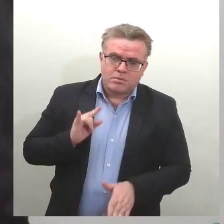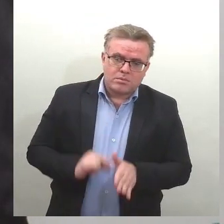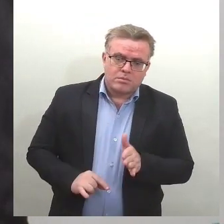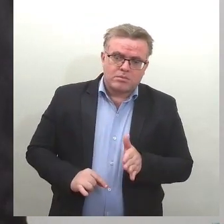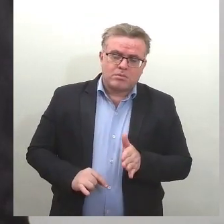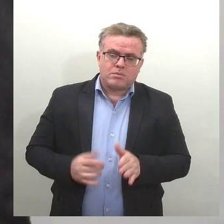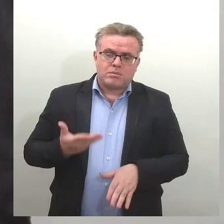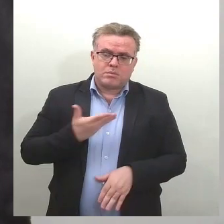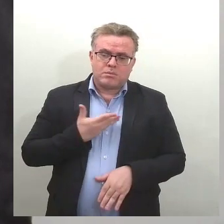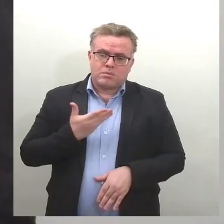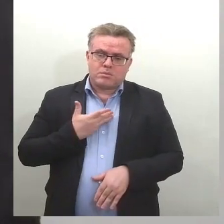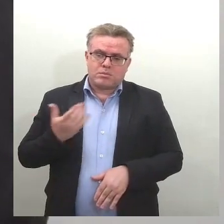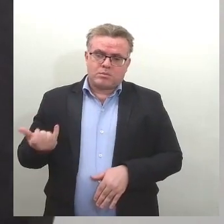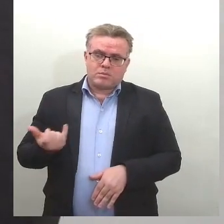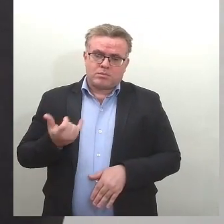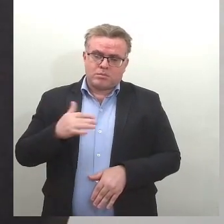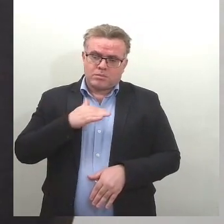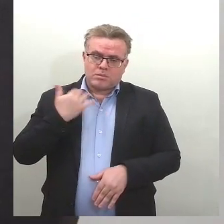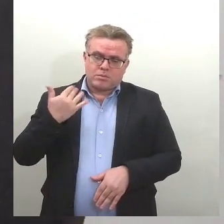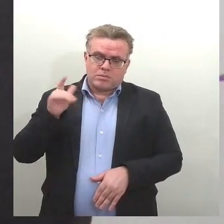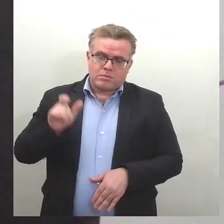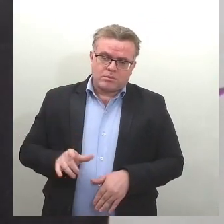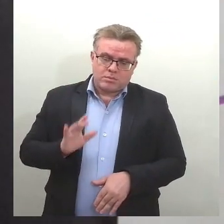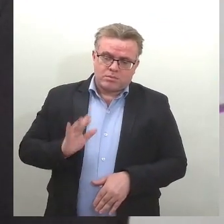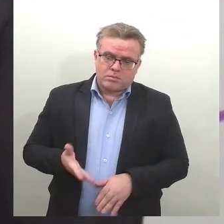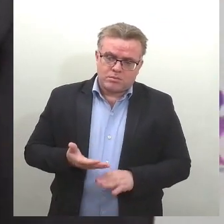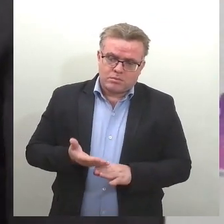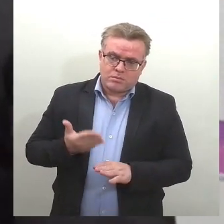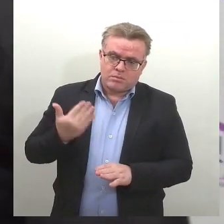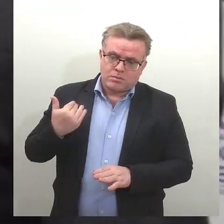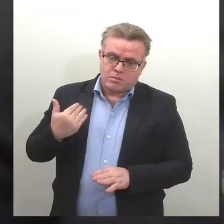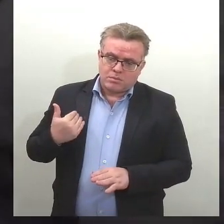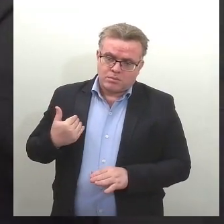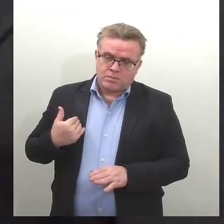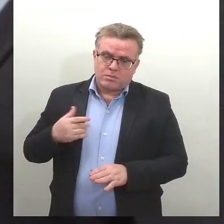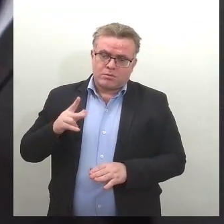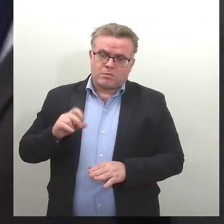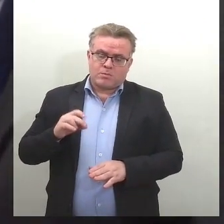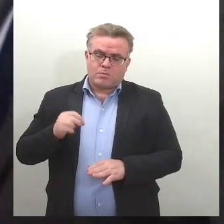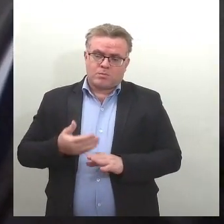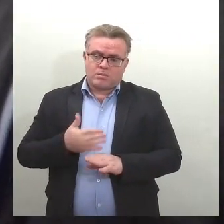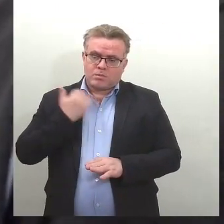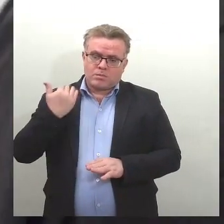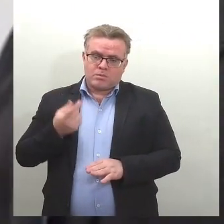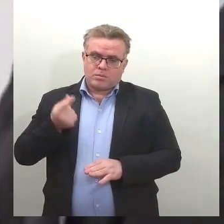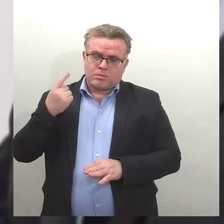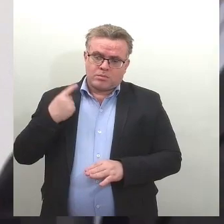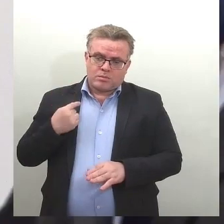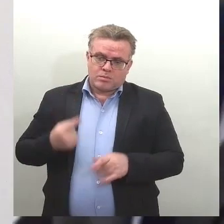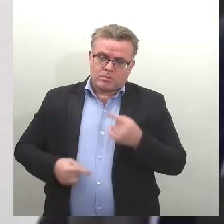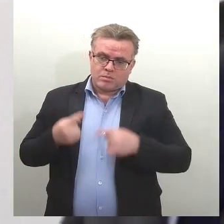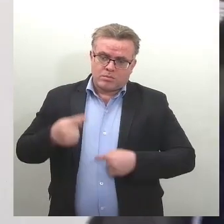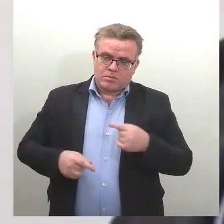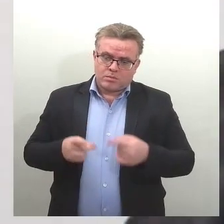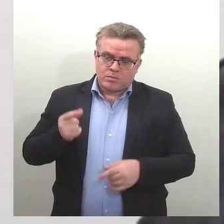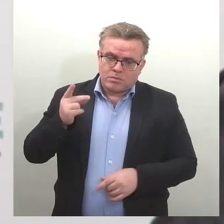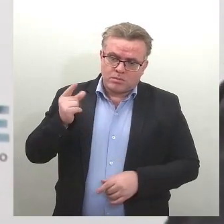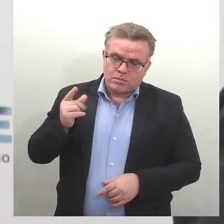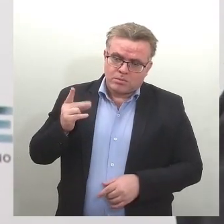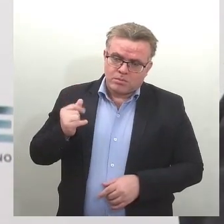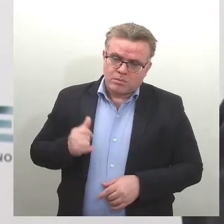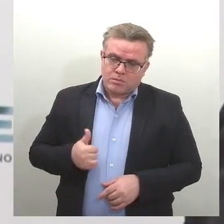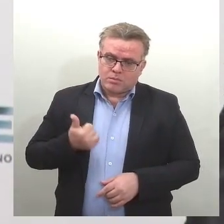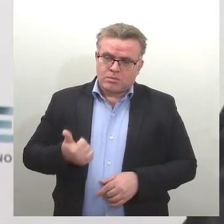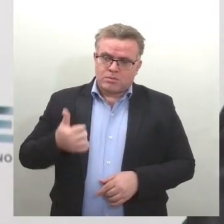falecido, né? Aliás, avô de um amigo meu já falecido, que discutia isso com Lorival Batista em 1968, lá em Porto da